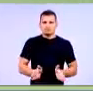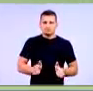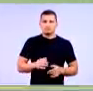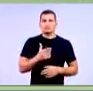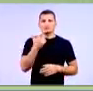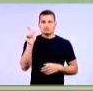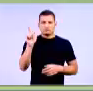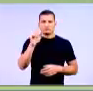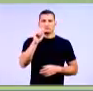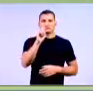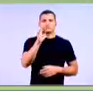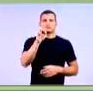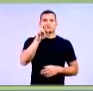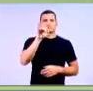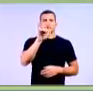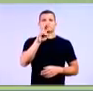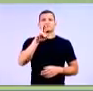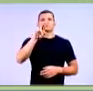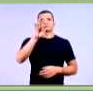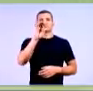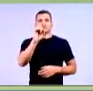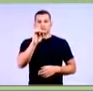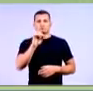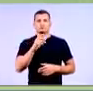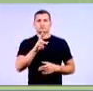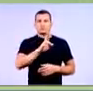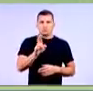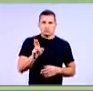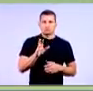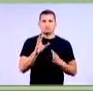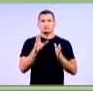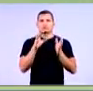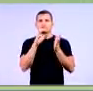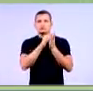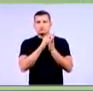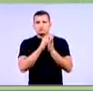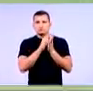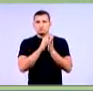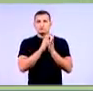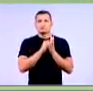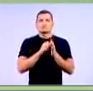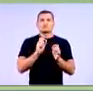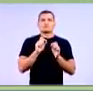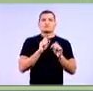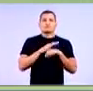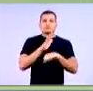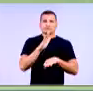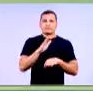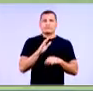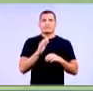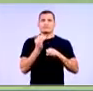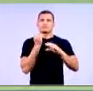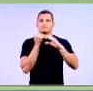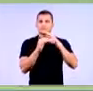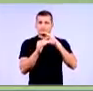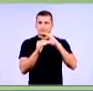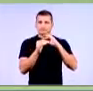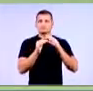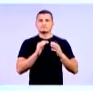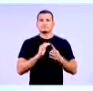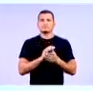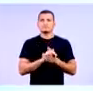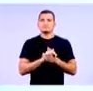poderia mencionar do aluno seria nome, matrícula, o que mais, né? E-mail. Então todas